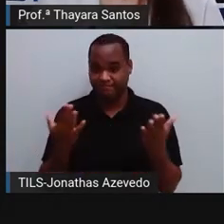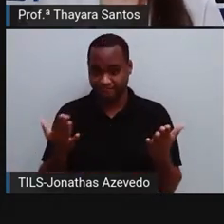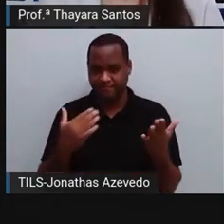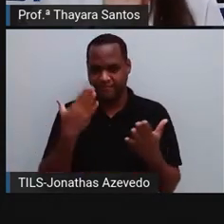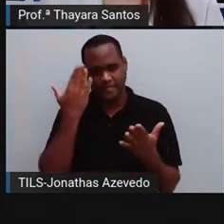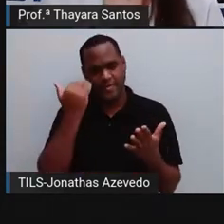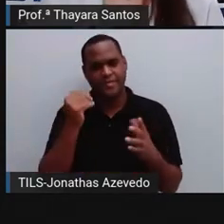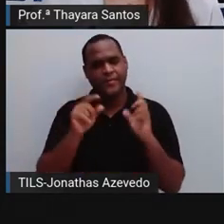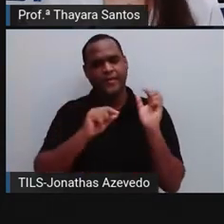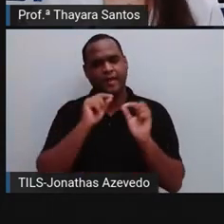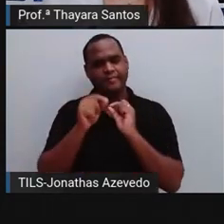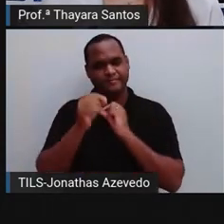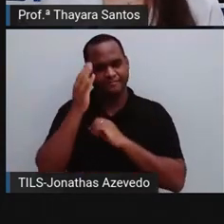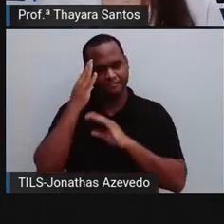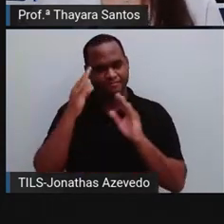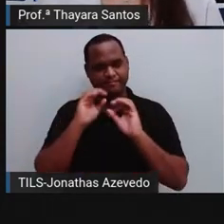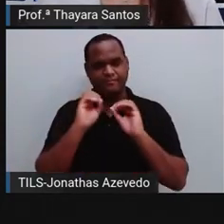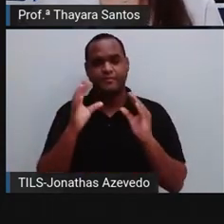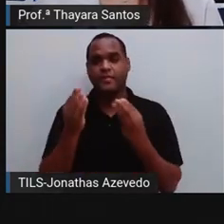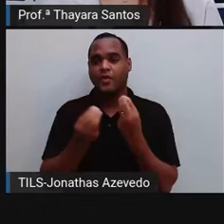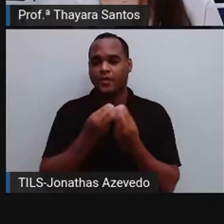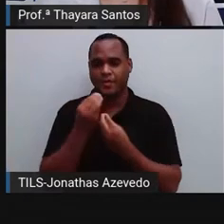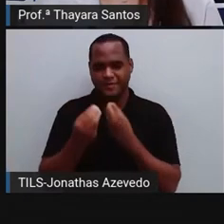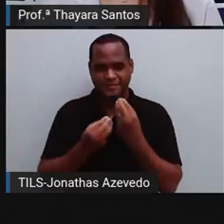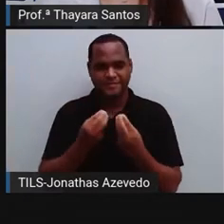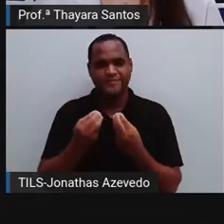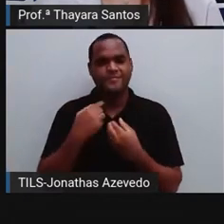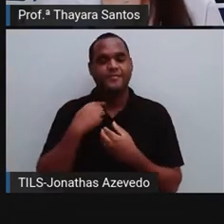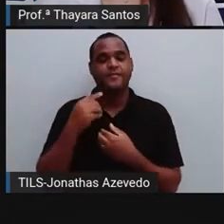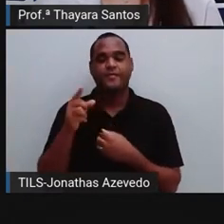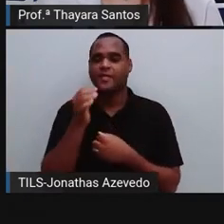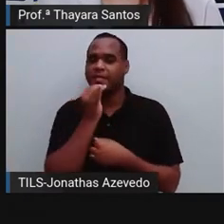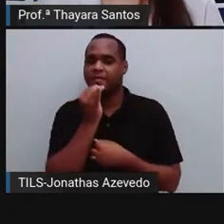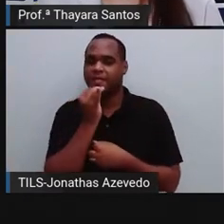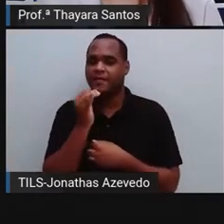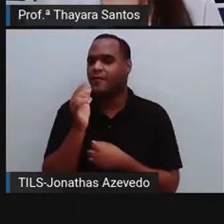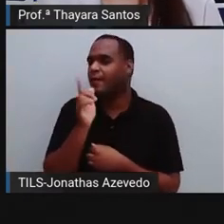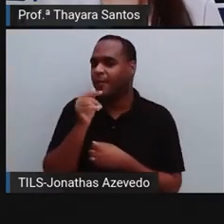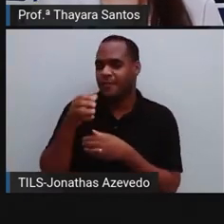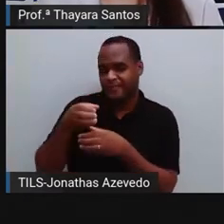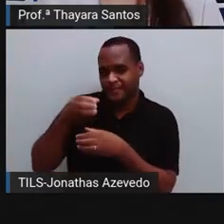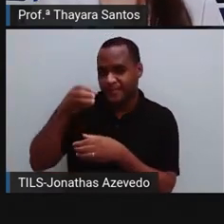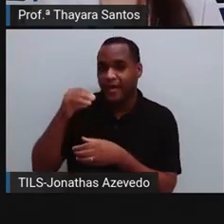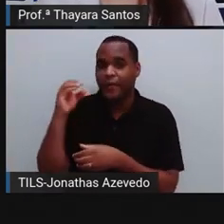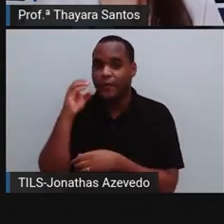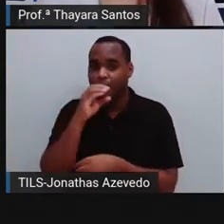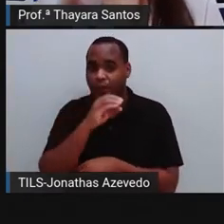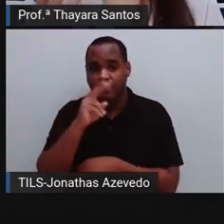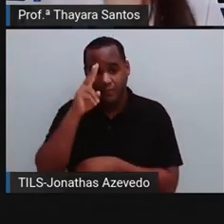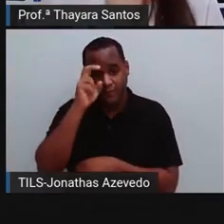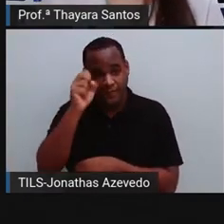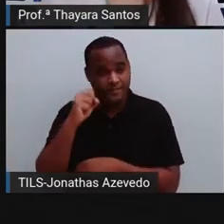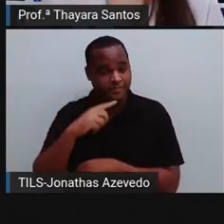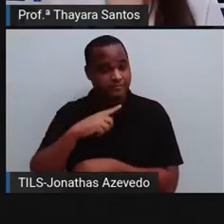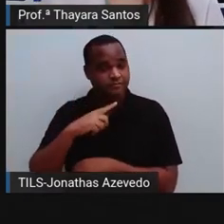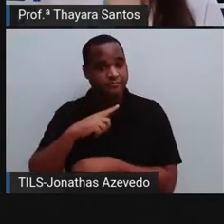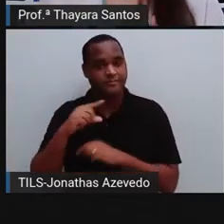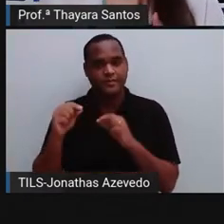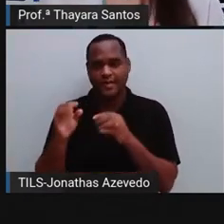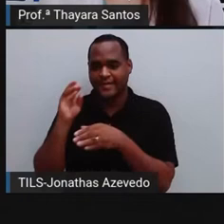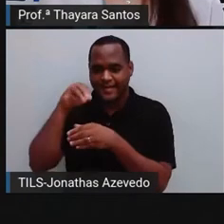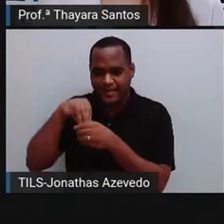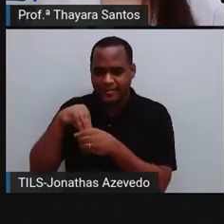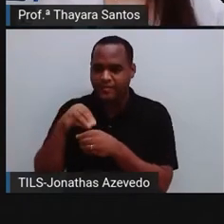Então, aqui só para vocês entenderem, quando a gente tem aqui um líquido que ele vai estar quente dentro de um